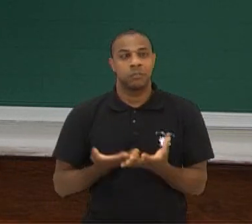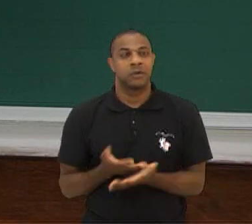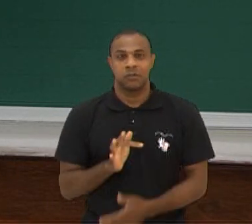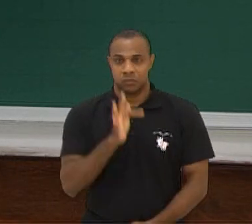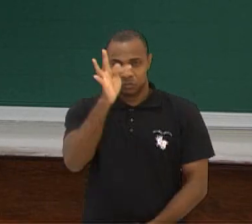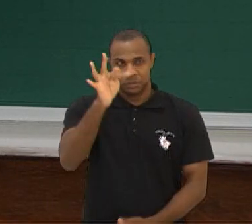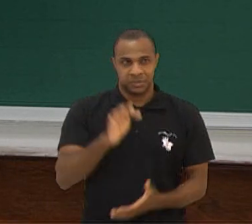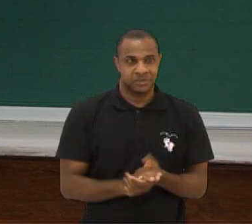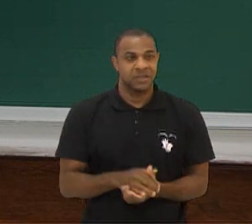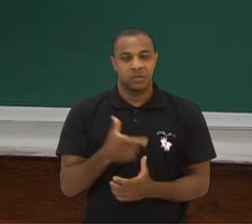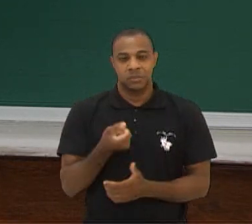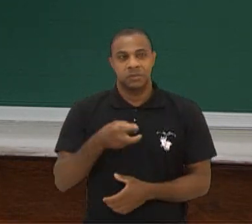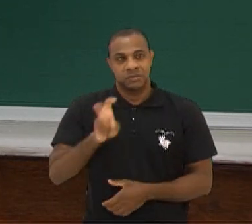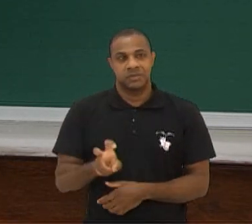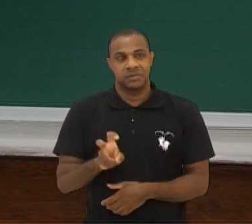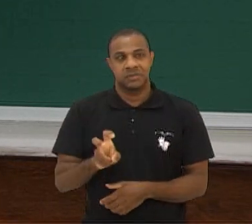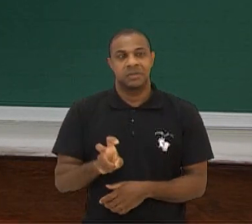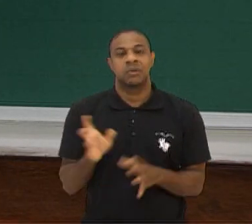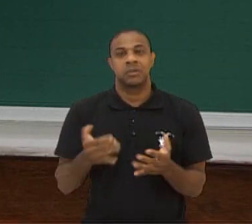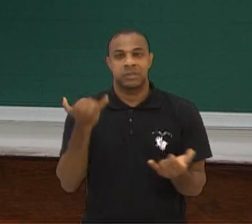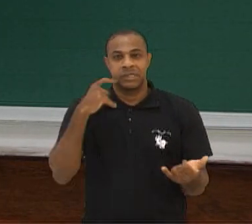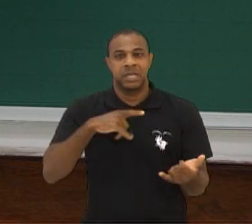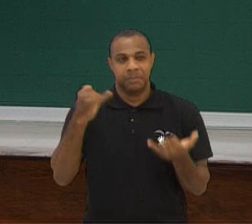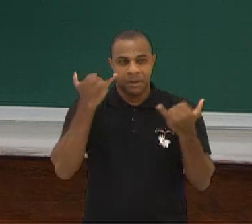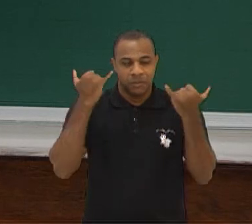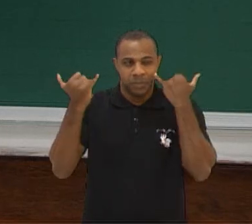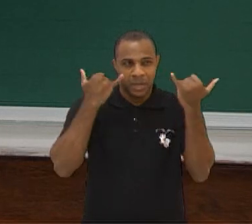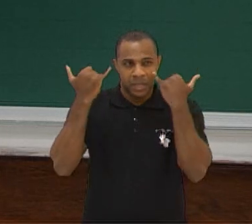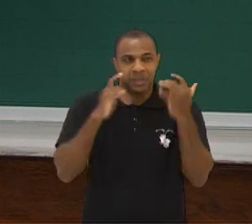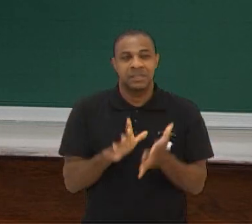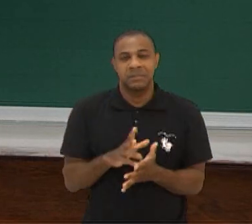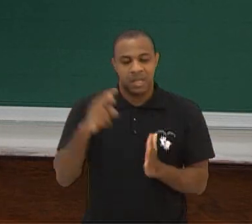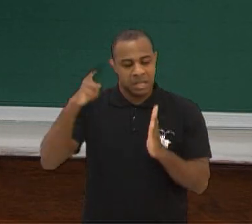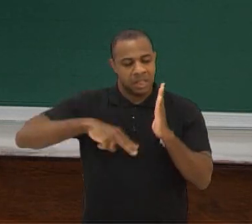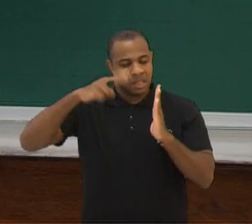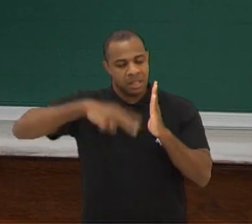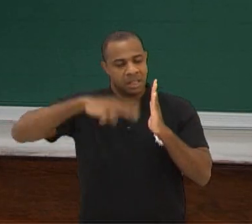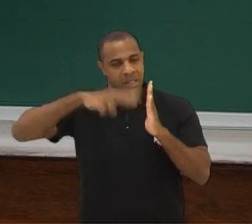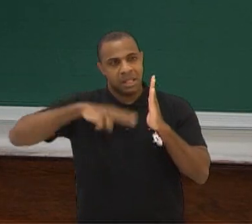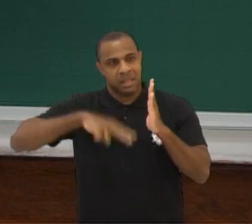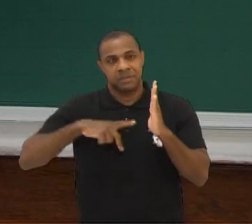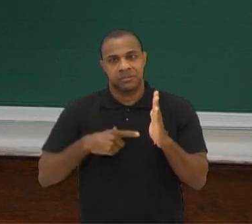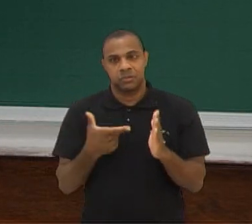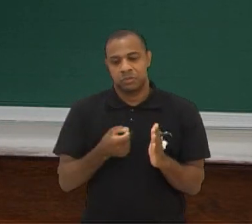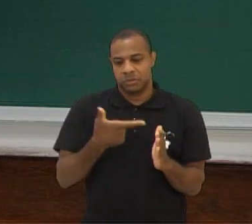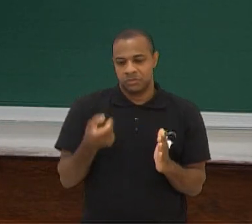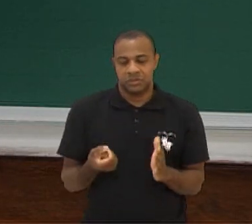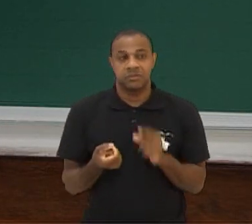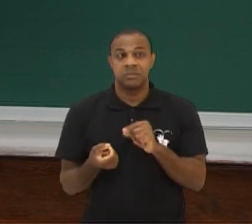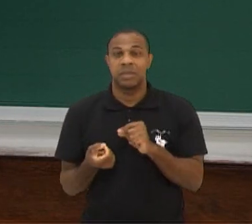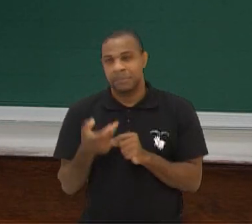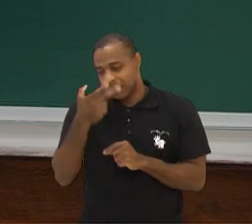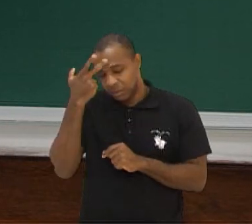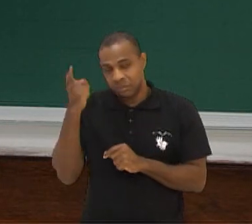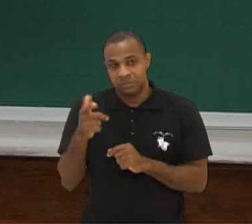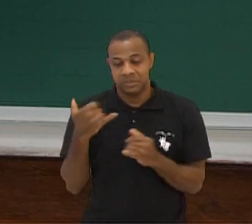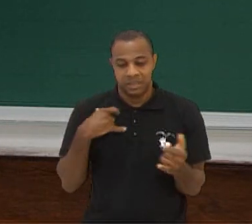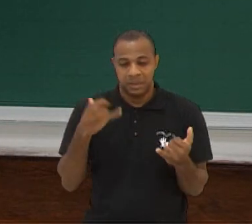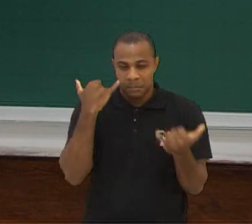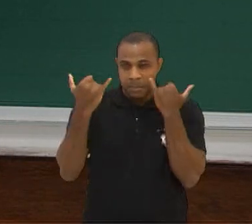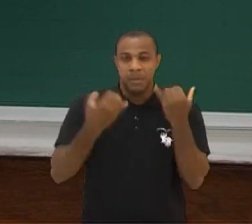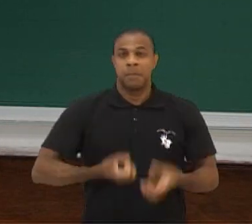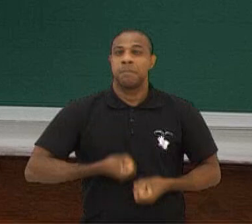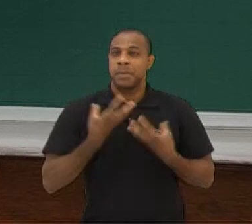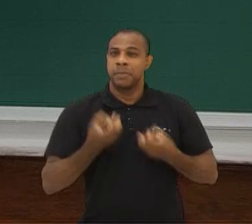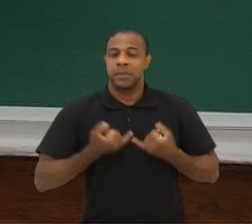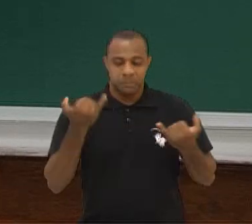por 2025, quando saírem as notícias, e alguém for ler uma notícia de 2020, essa pessoa já vem com essa